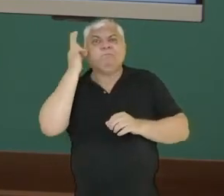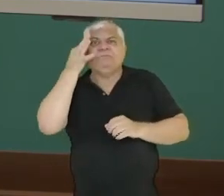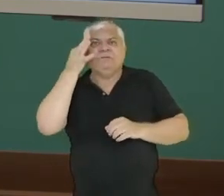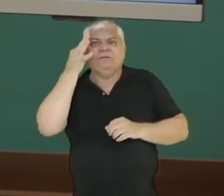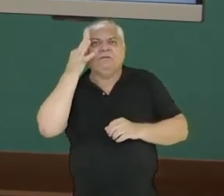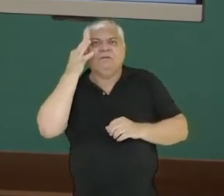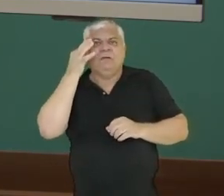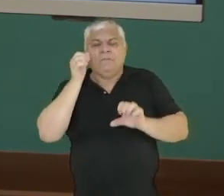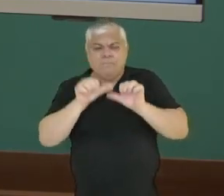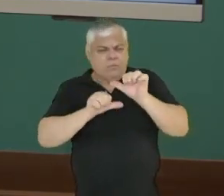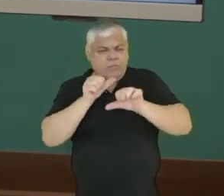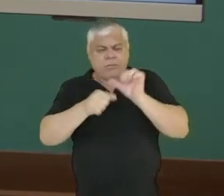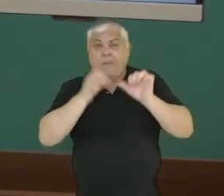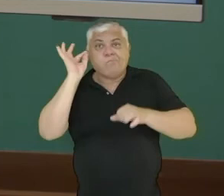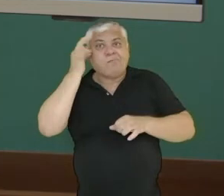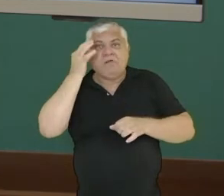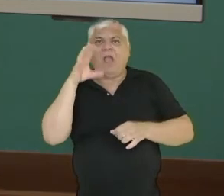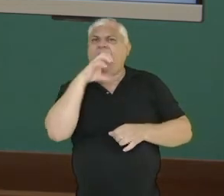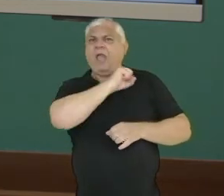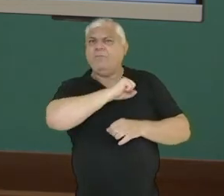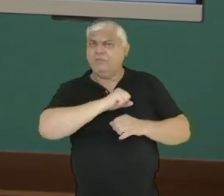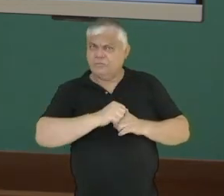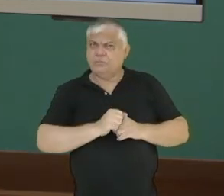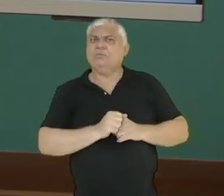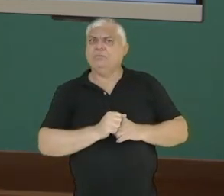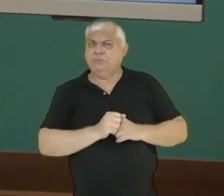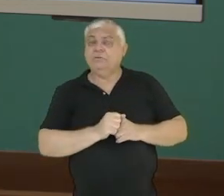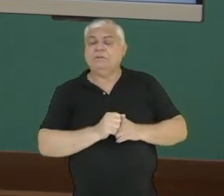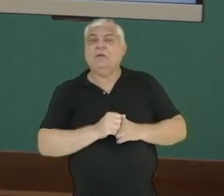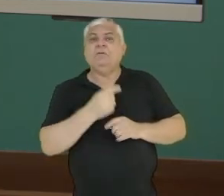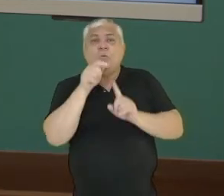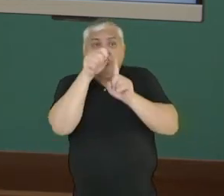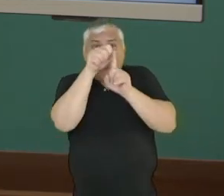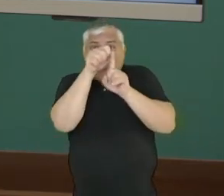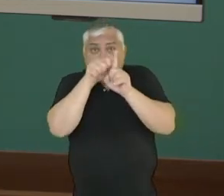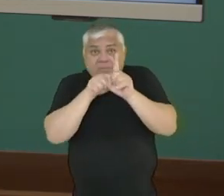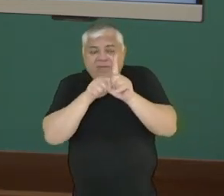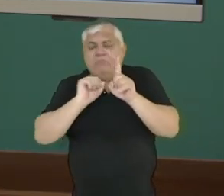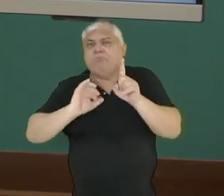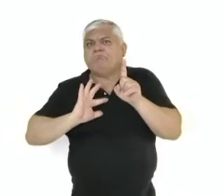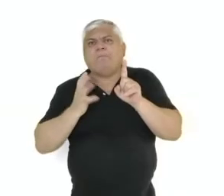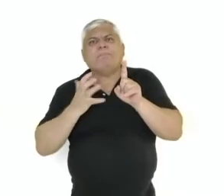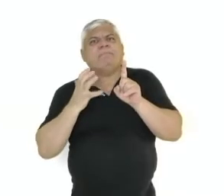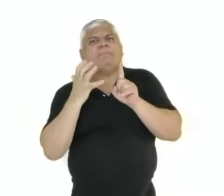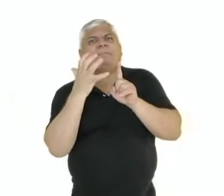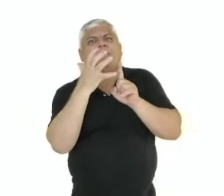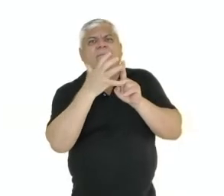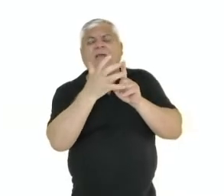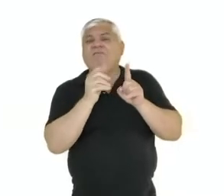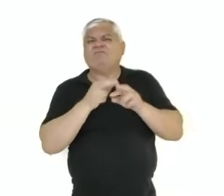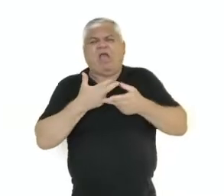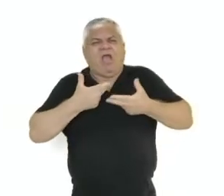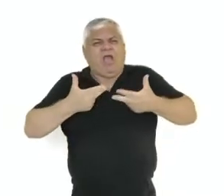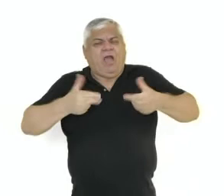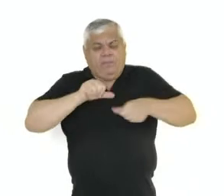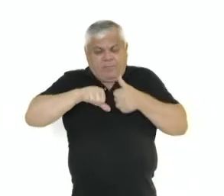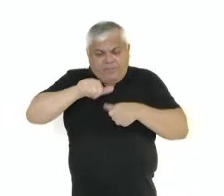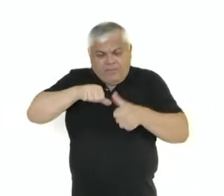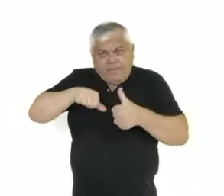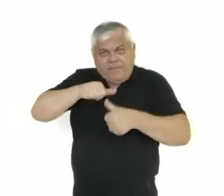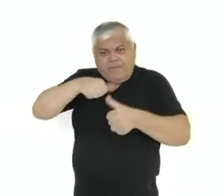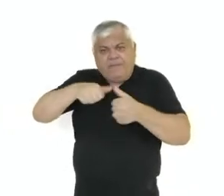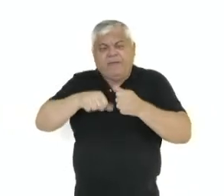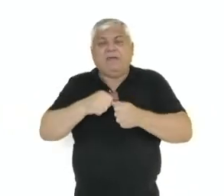Principalmente nessa primeira metade da gravidez. Num único mês ocorrem dezenas de alterações importantes e a